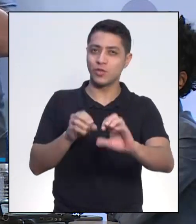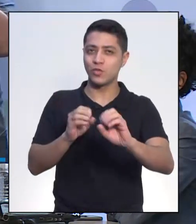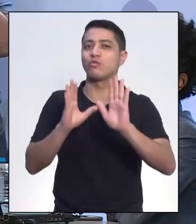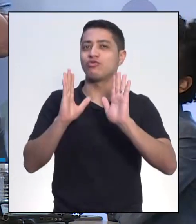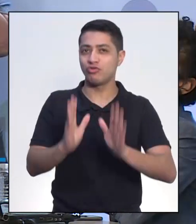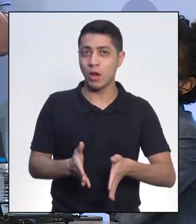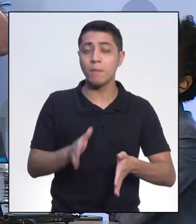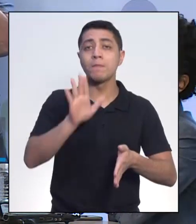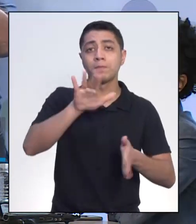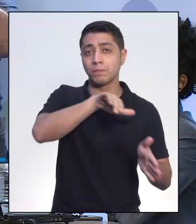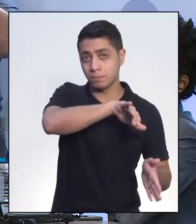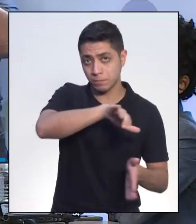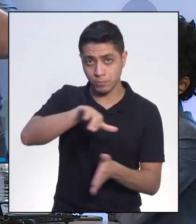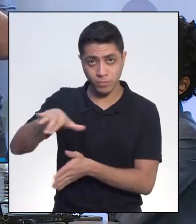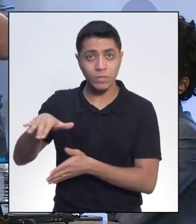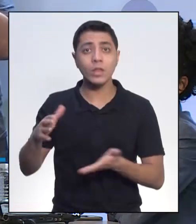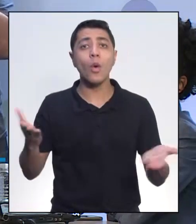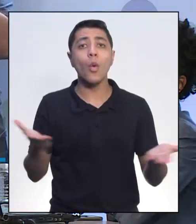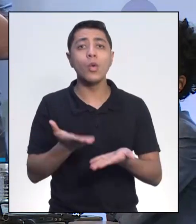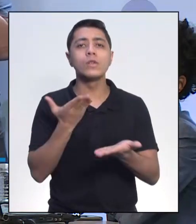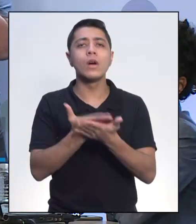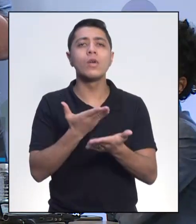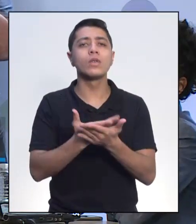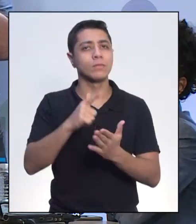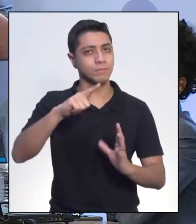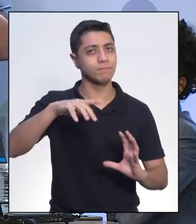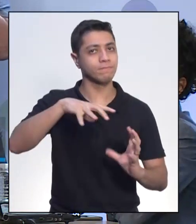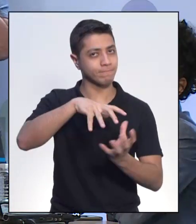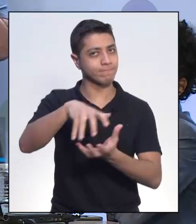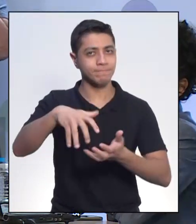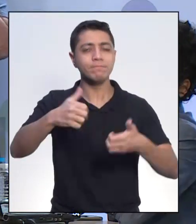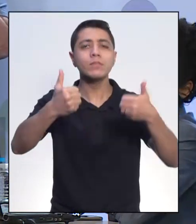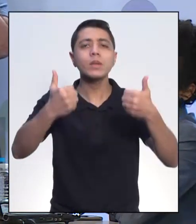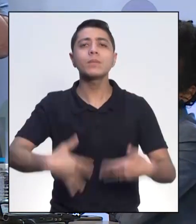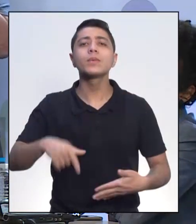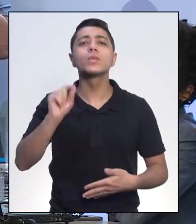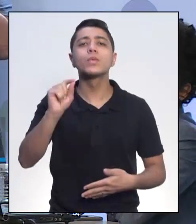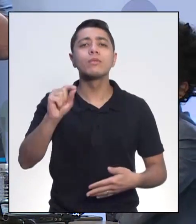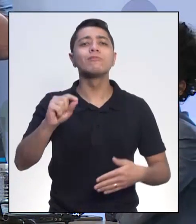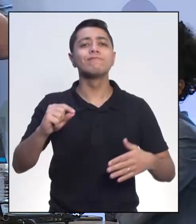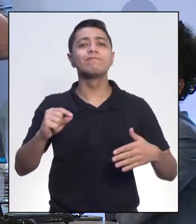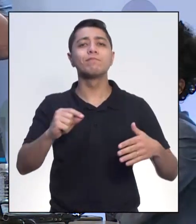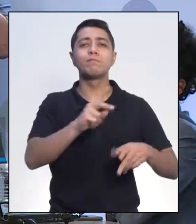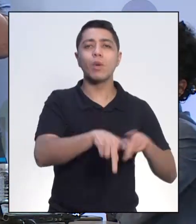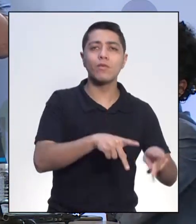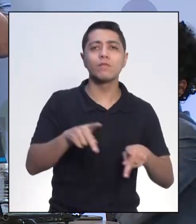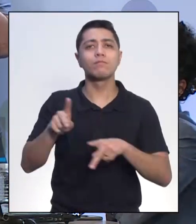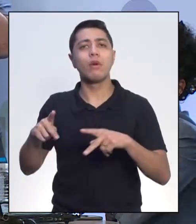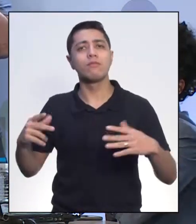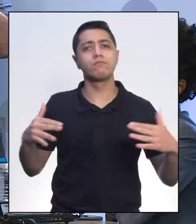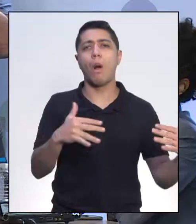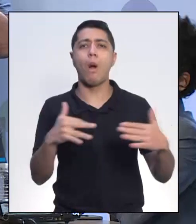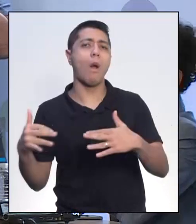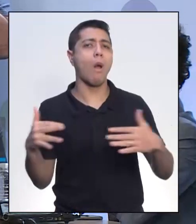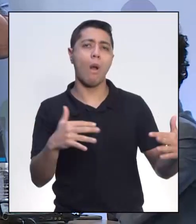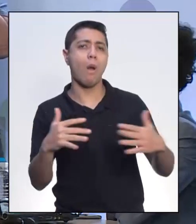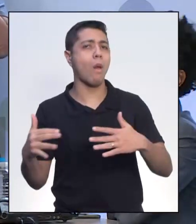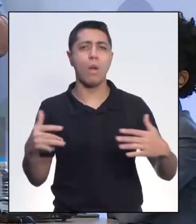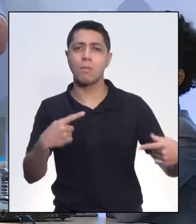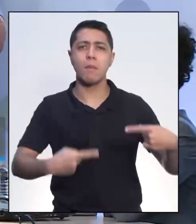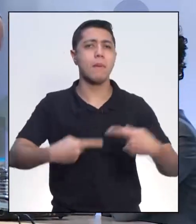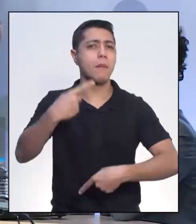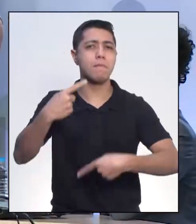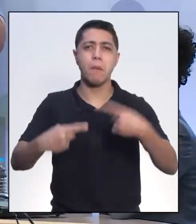os conflitos, né, que acontece muito nessa questão aí dessa relação entre as pessoas,